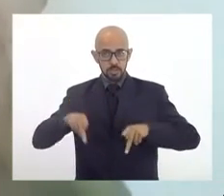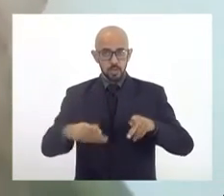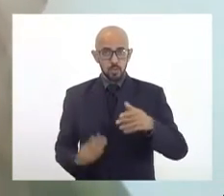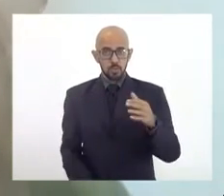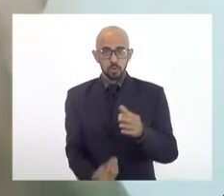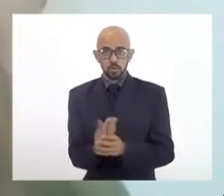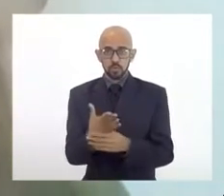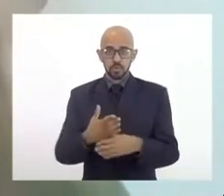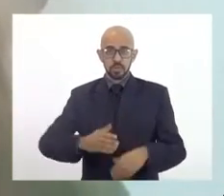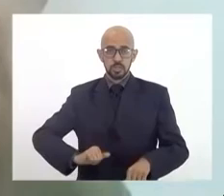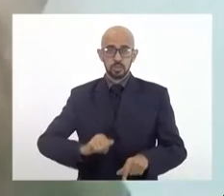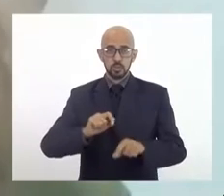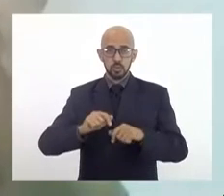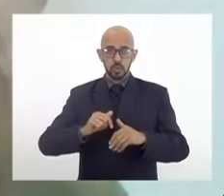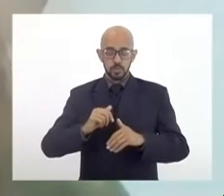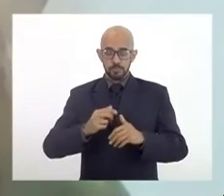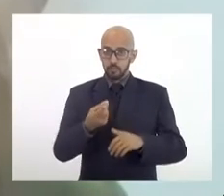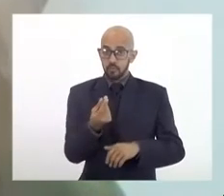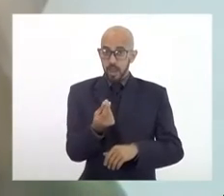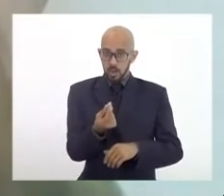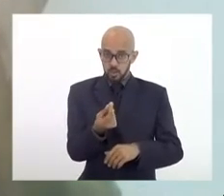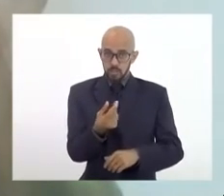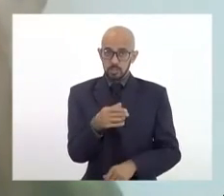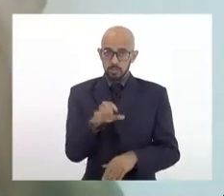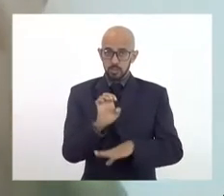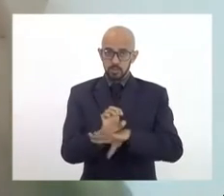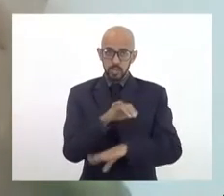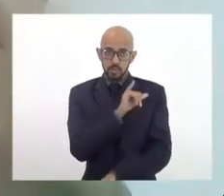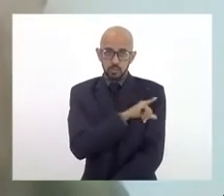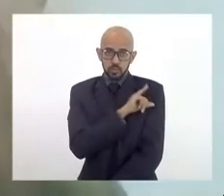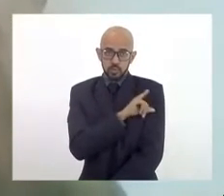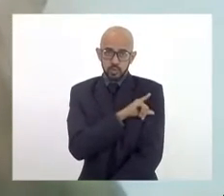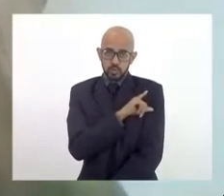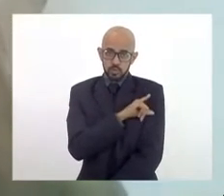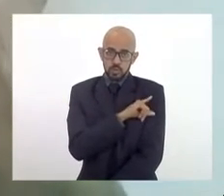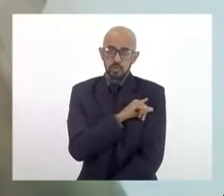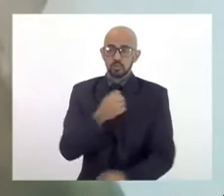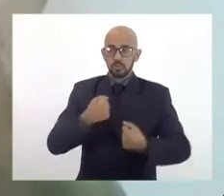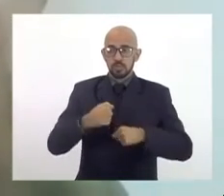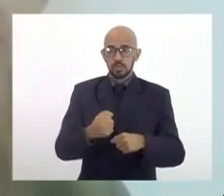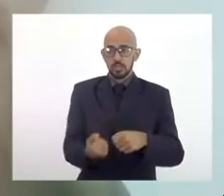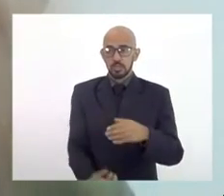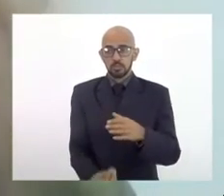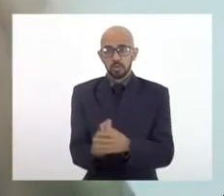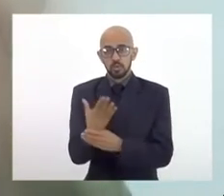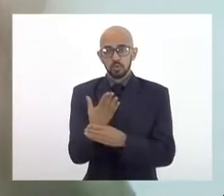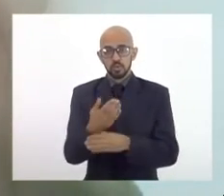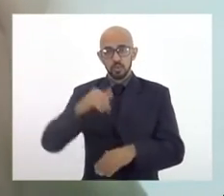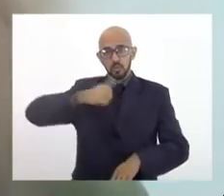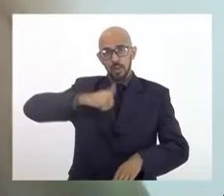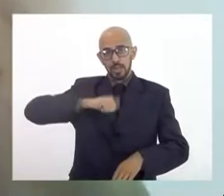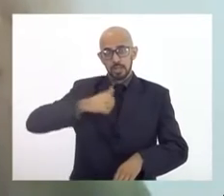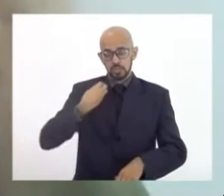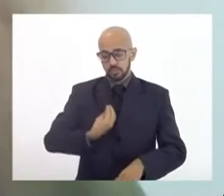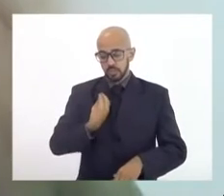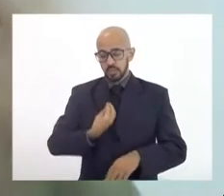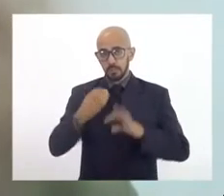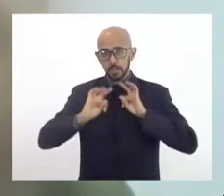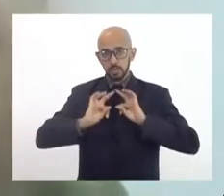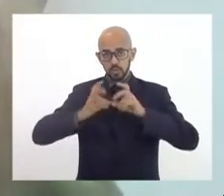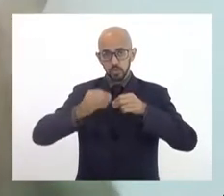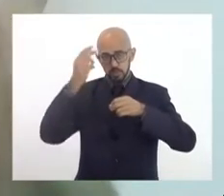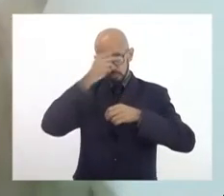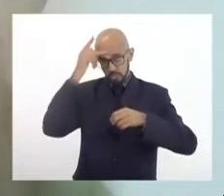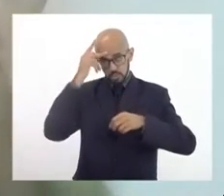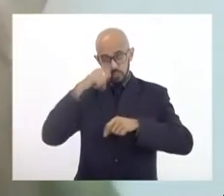do Rio de Janeiro. Então, a gente tem que conseguir que tenha uma qualidade de vida que todos os nossos, todas as pessoas tenham direito também a